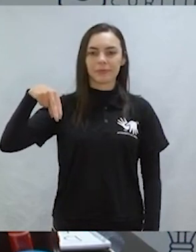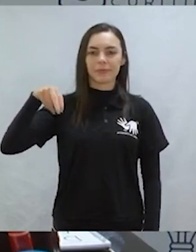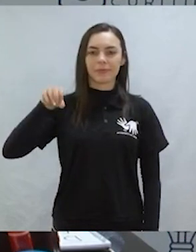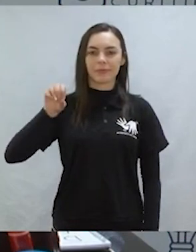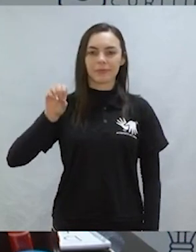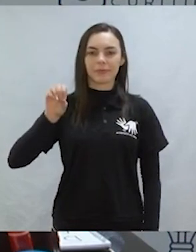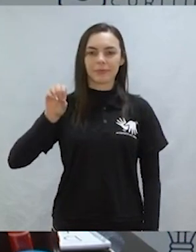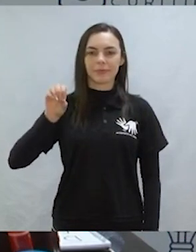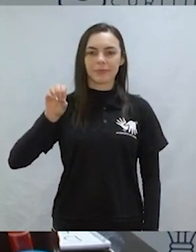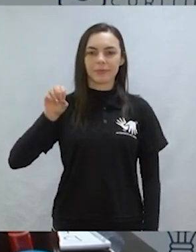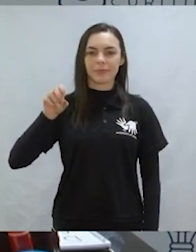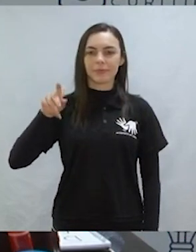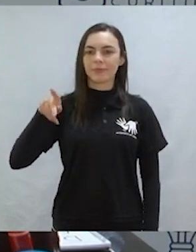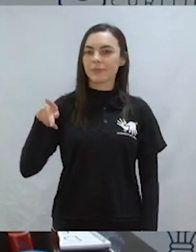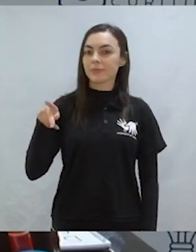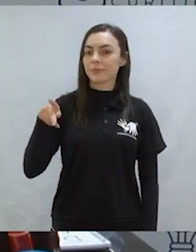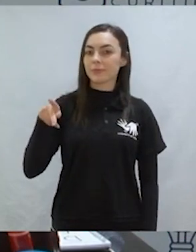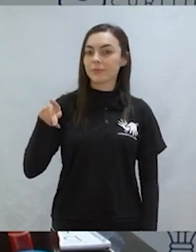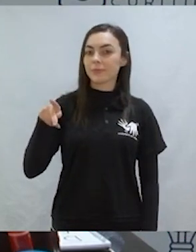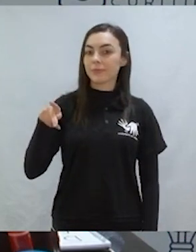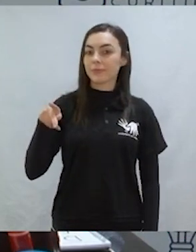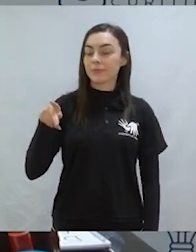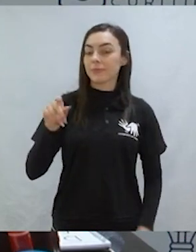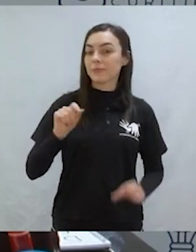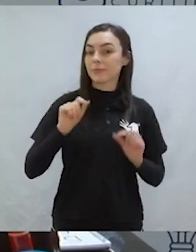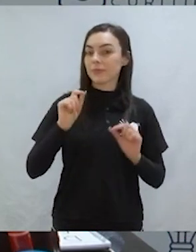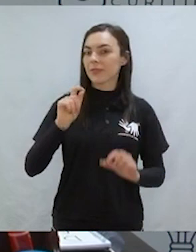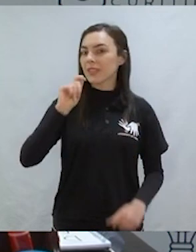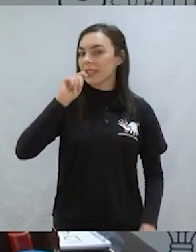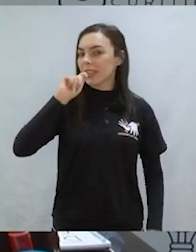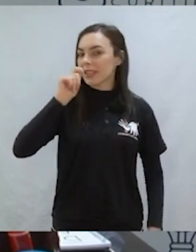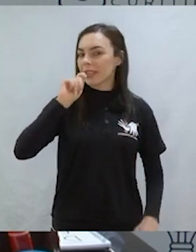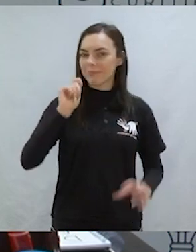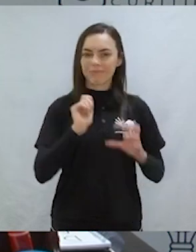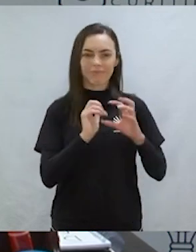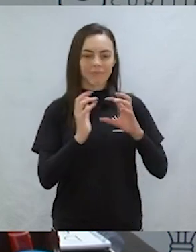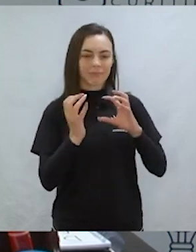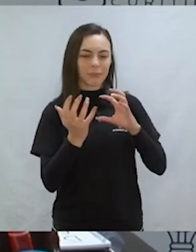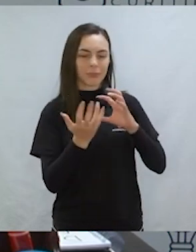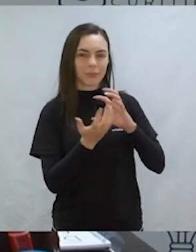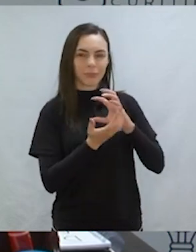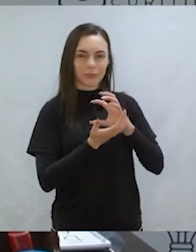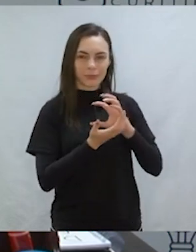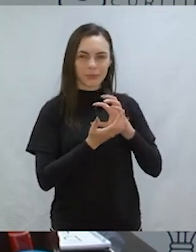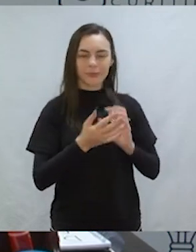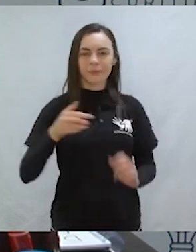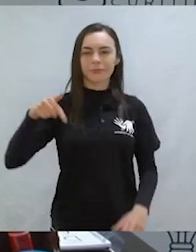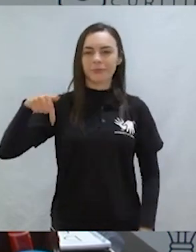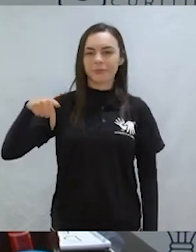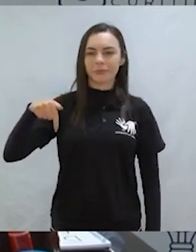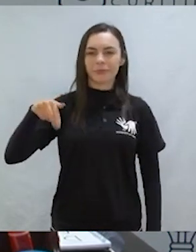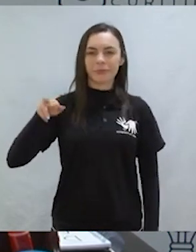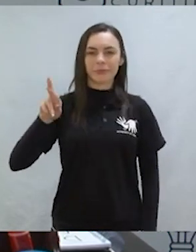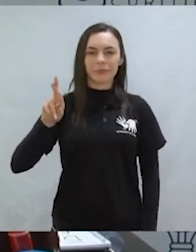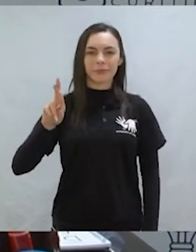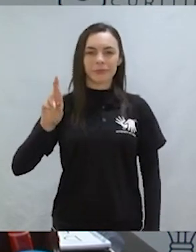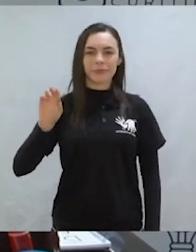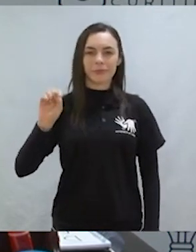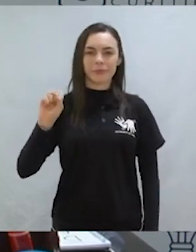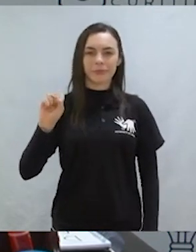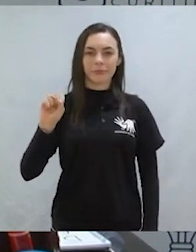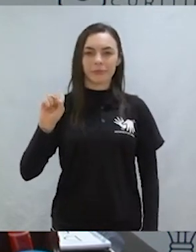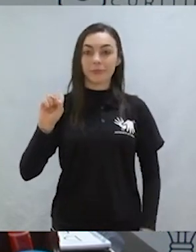o N, O e o P da pinha. Q,